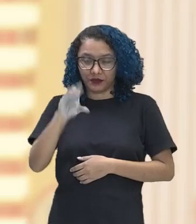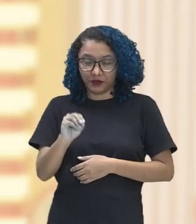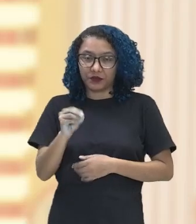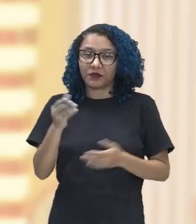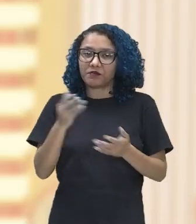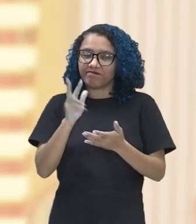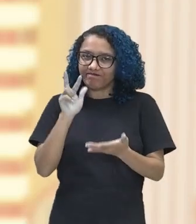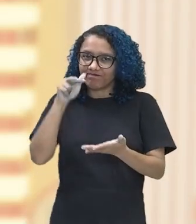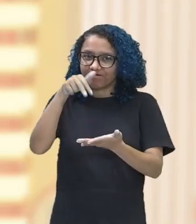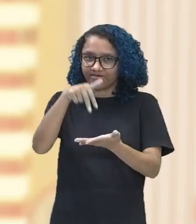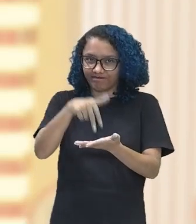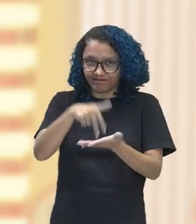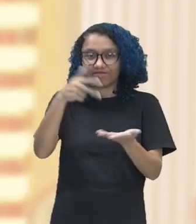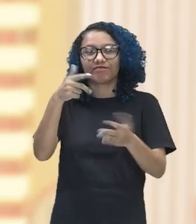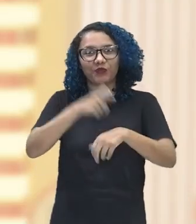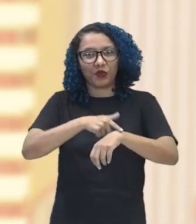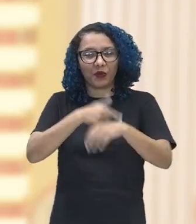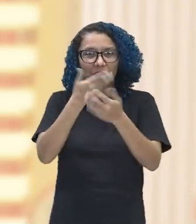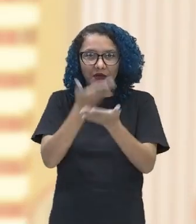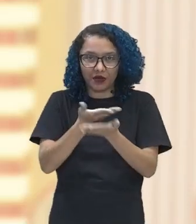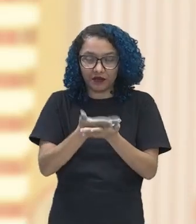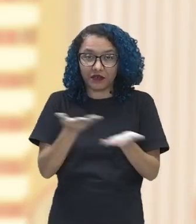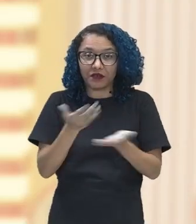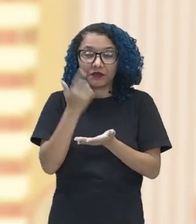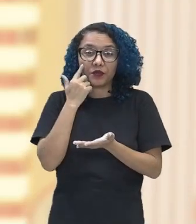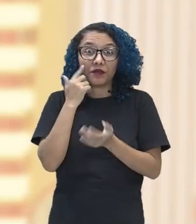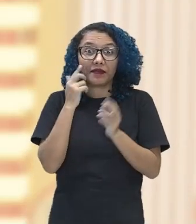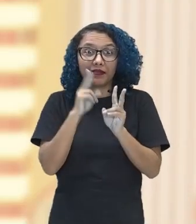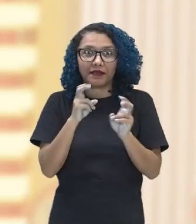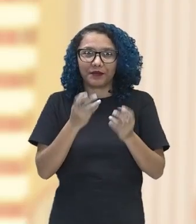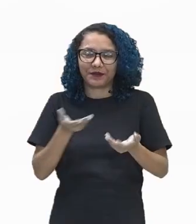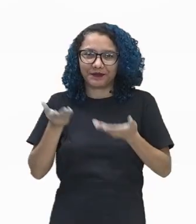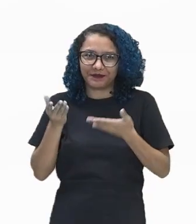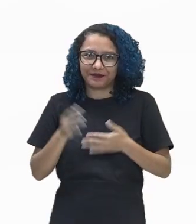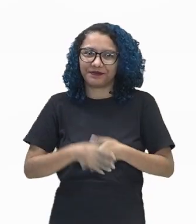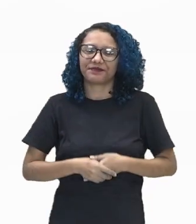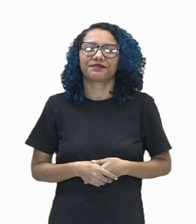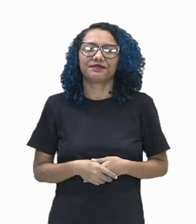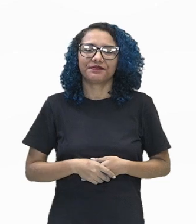com vocês nesta aula e vamos ver o que nós teremos.